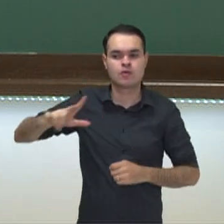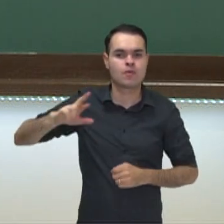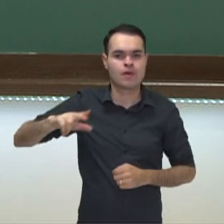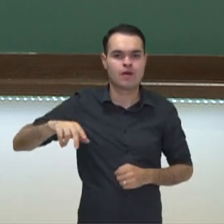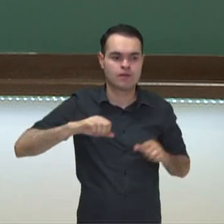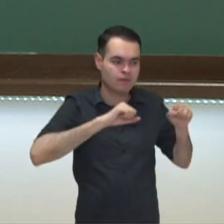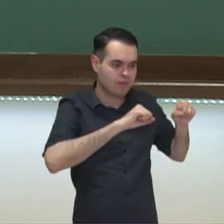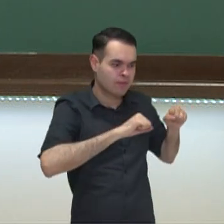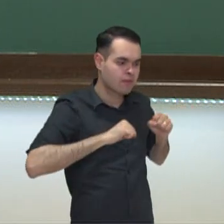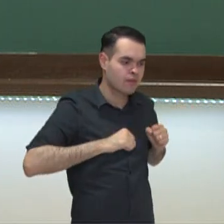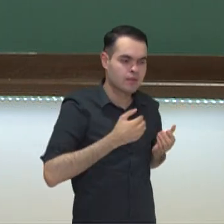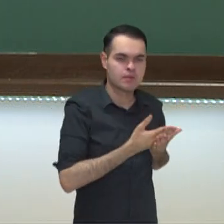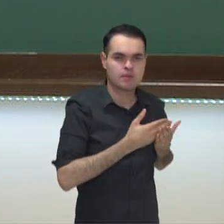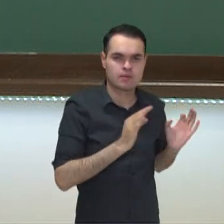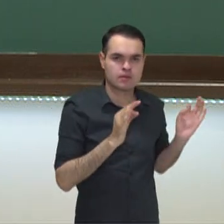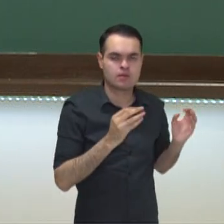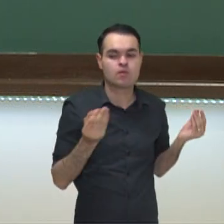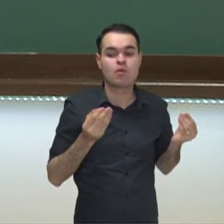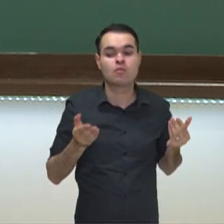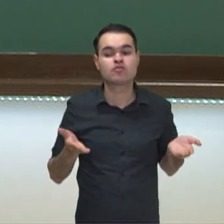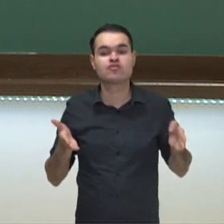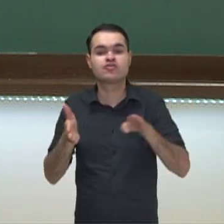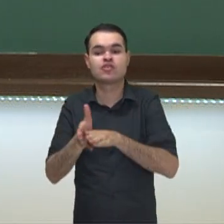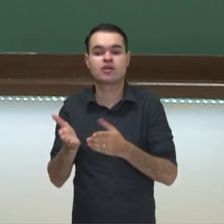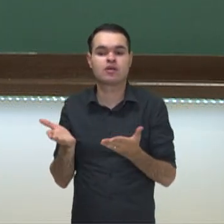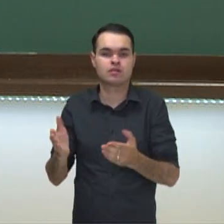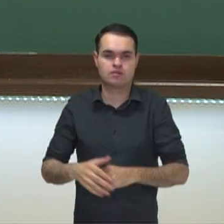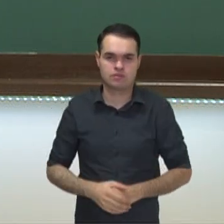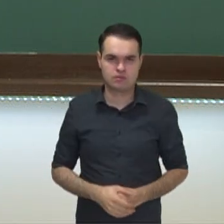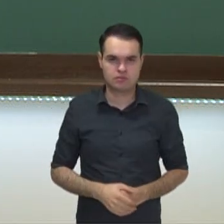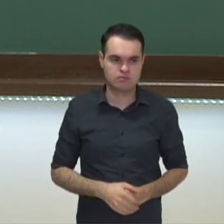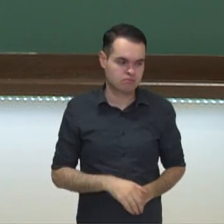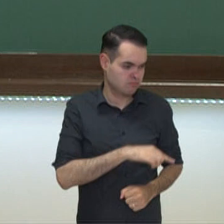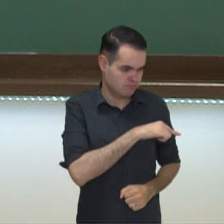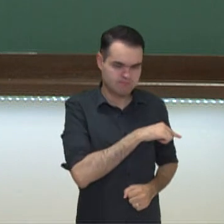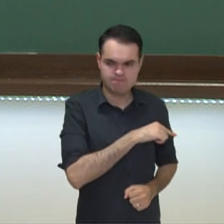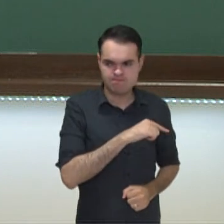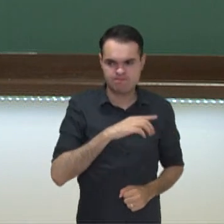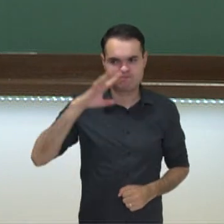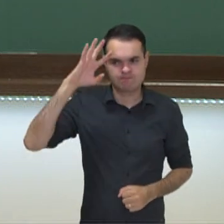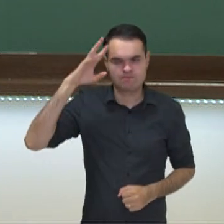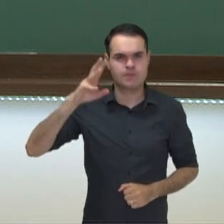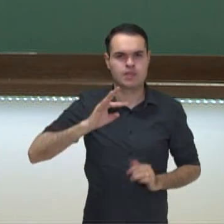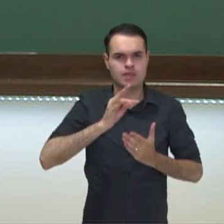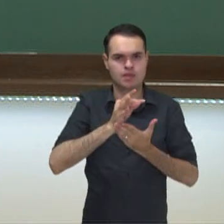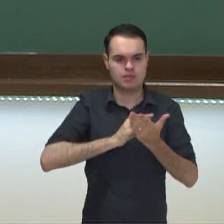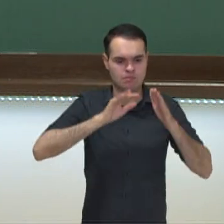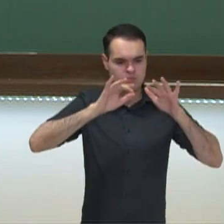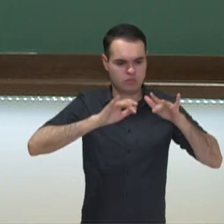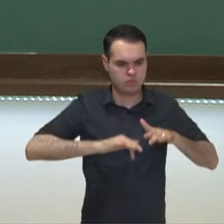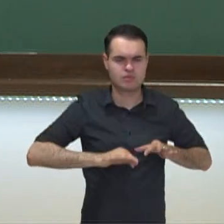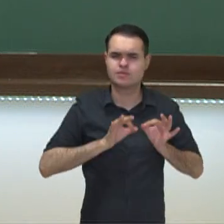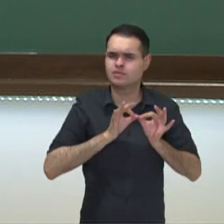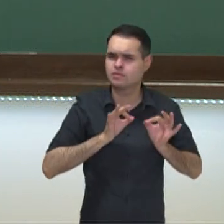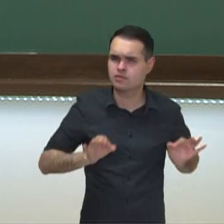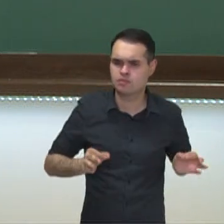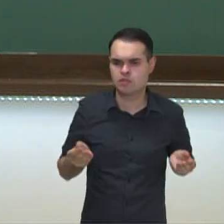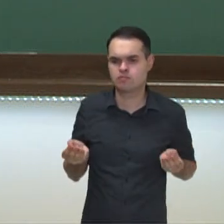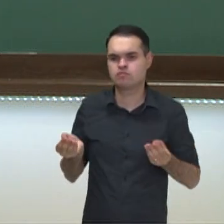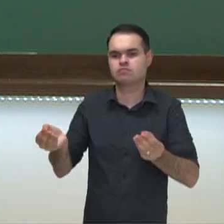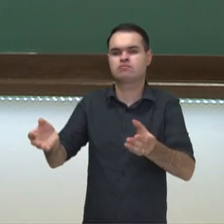esse conhecimento. Como chega? Através do texto didático científico. Então, é um texto que tem uma linguagem mais